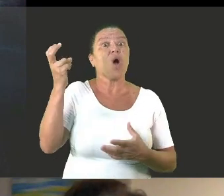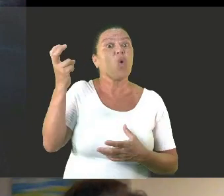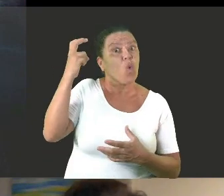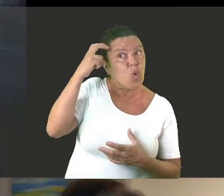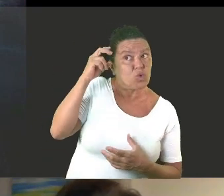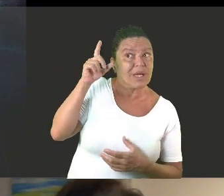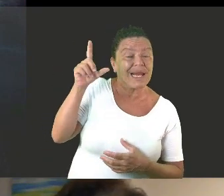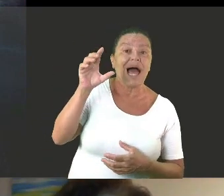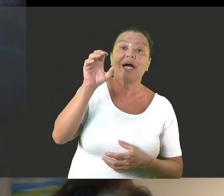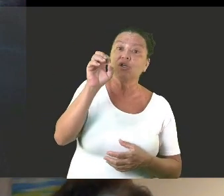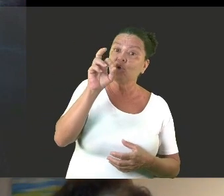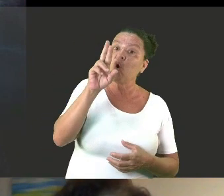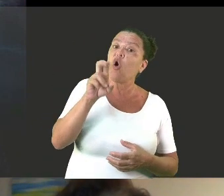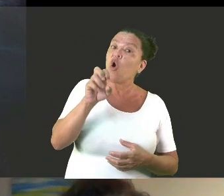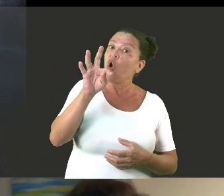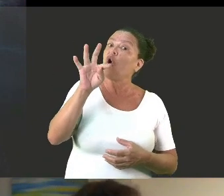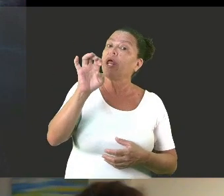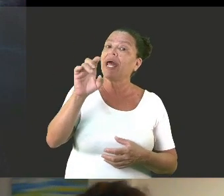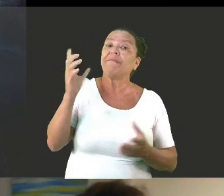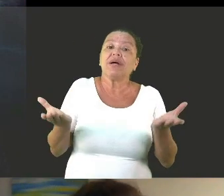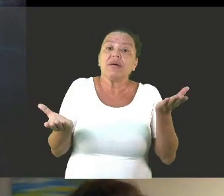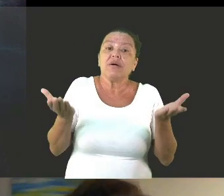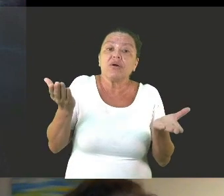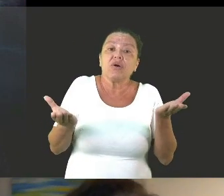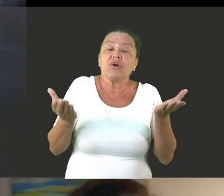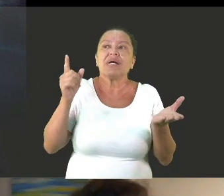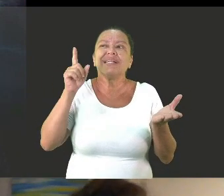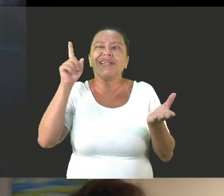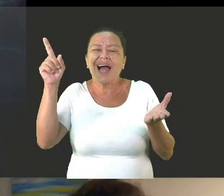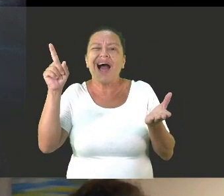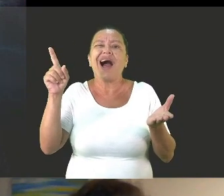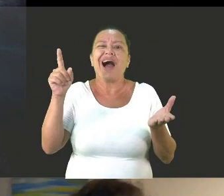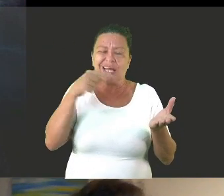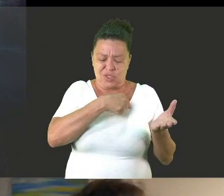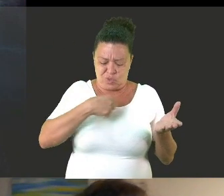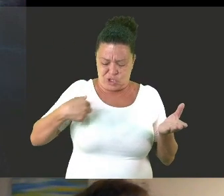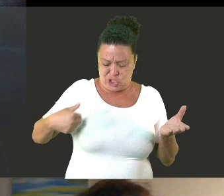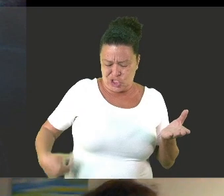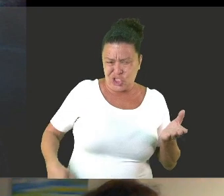o equilíbrio dessa energia, do Qi, do Ki, do Prana,